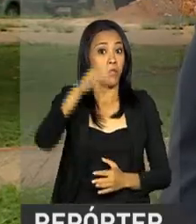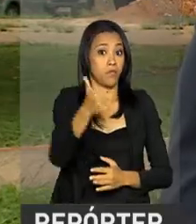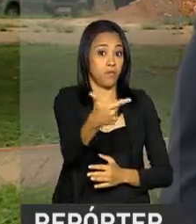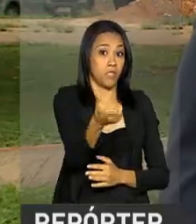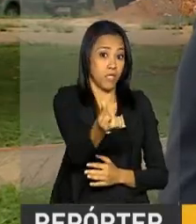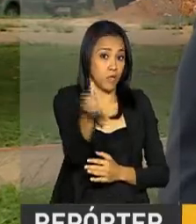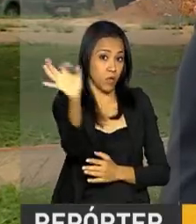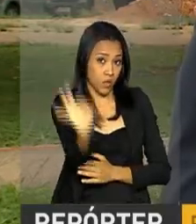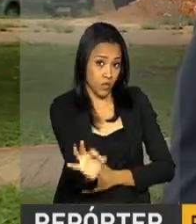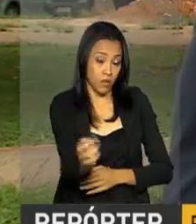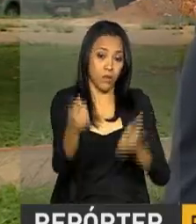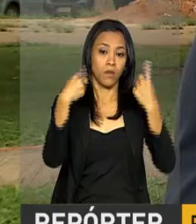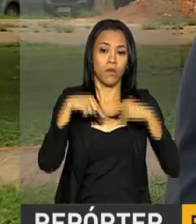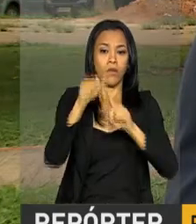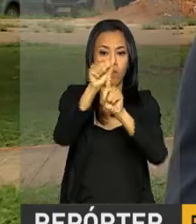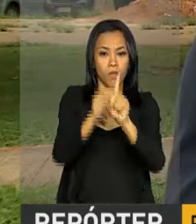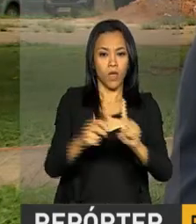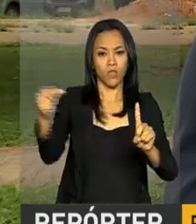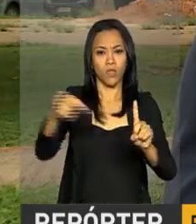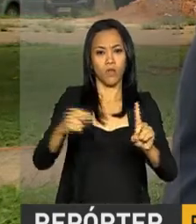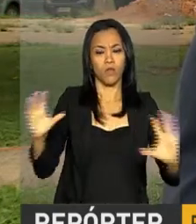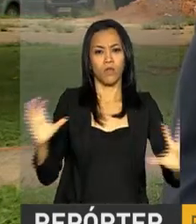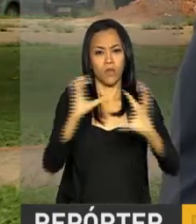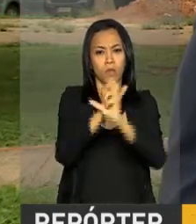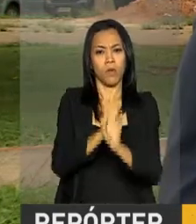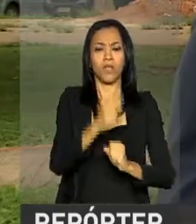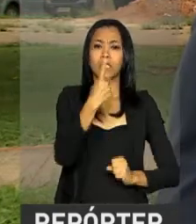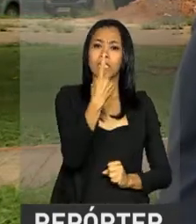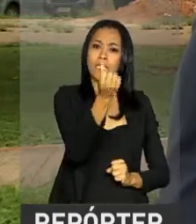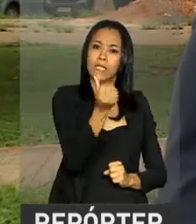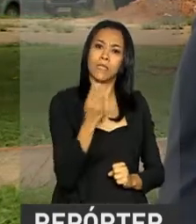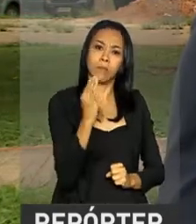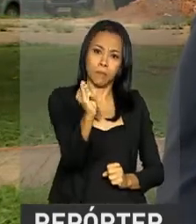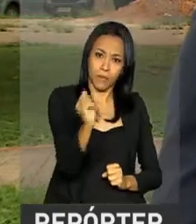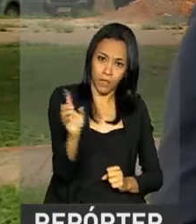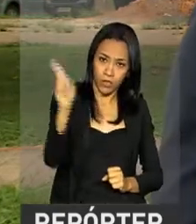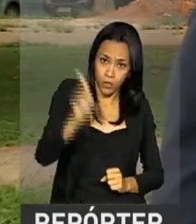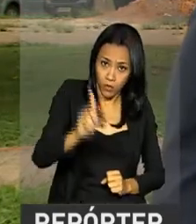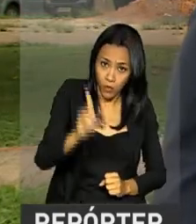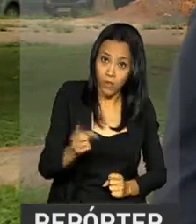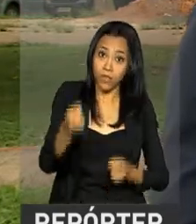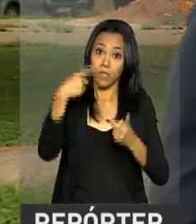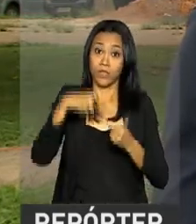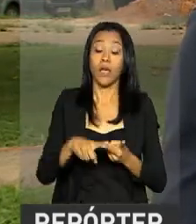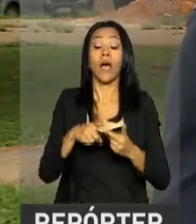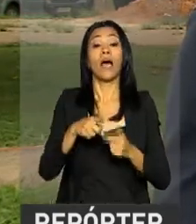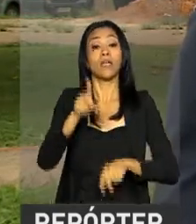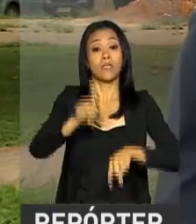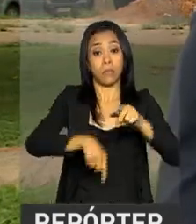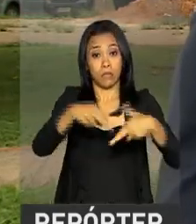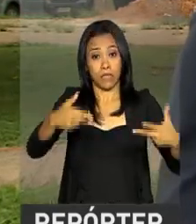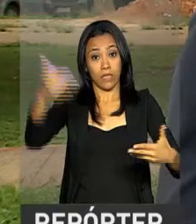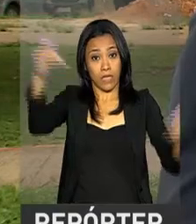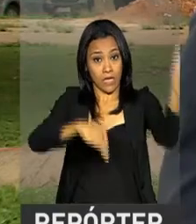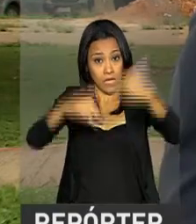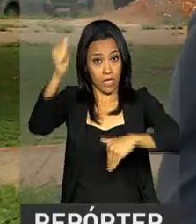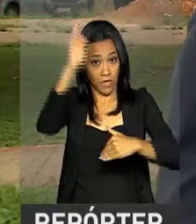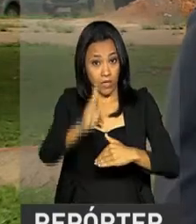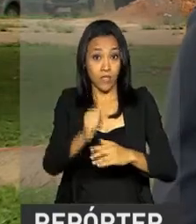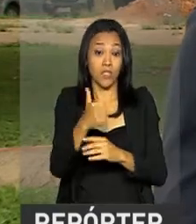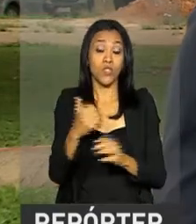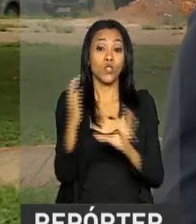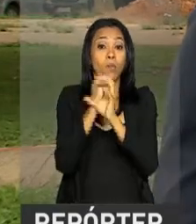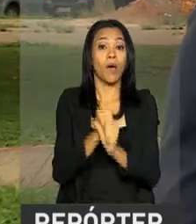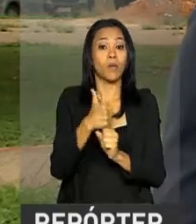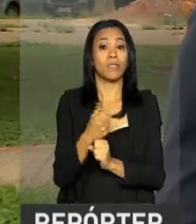as exportações no mês de novembro totalizaram 16 bilhões de dólares. Já as importações somaram 13 bilhões de